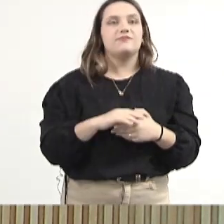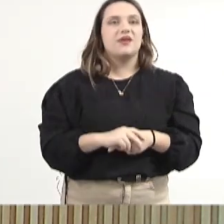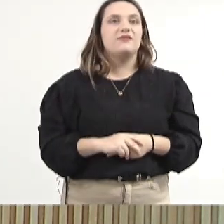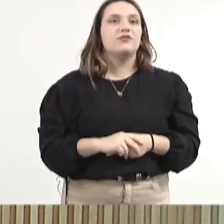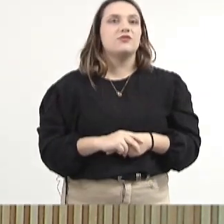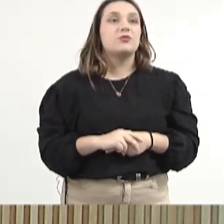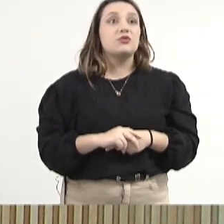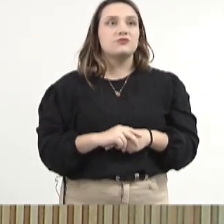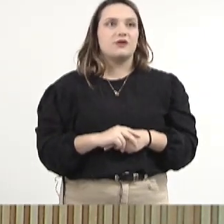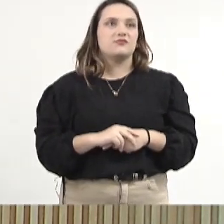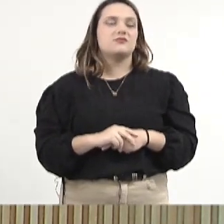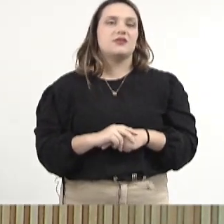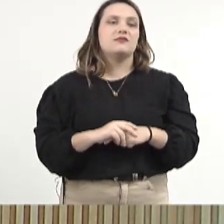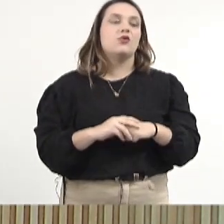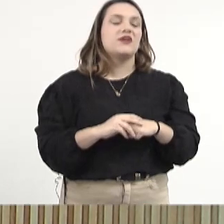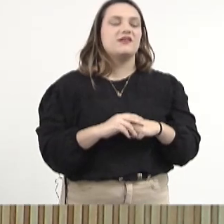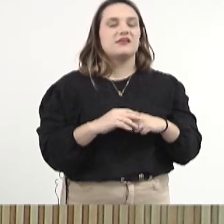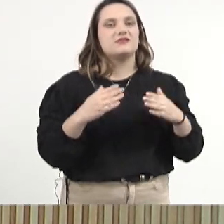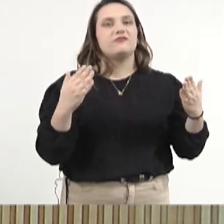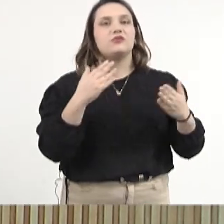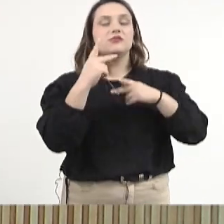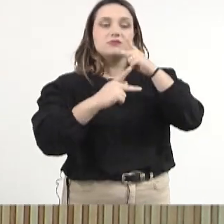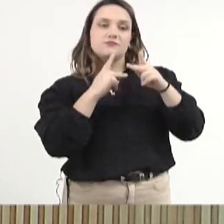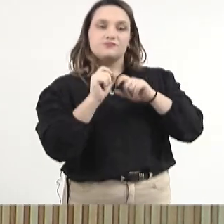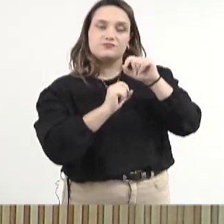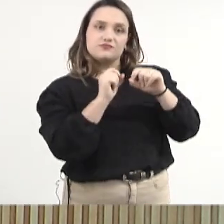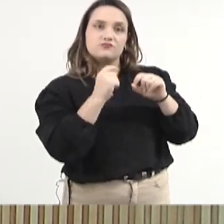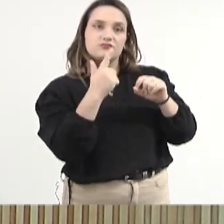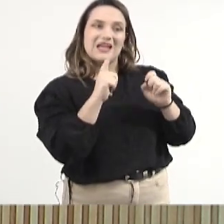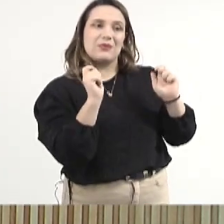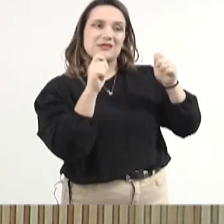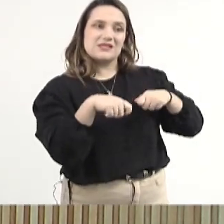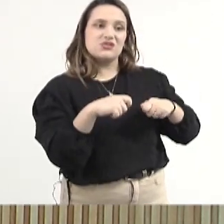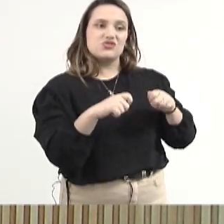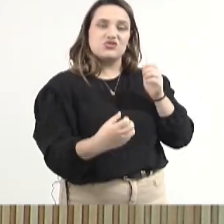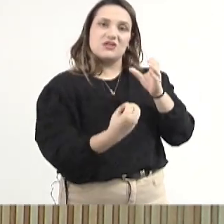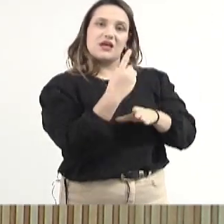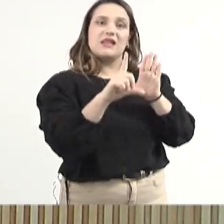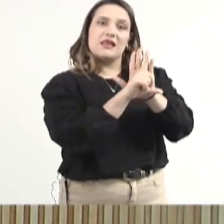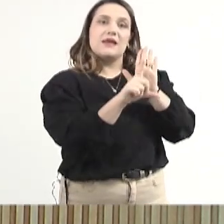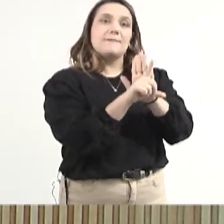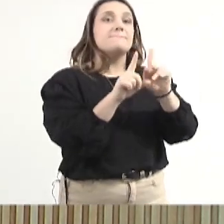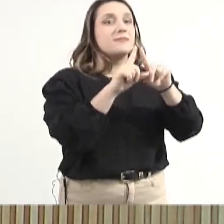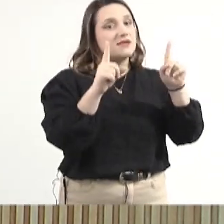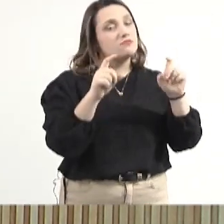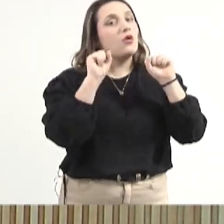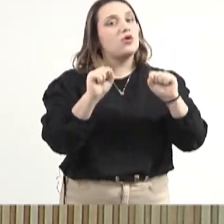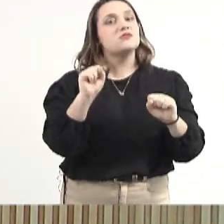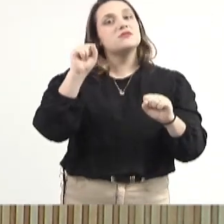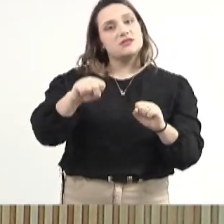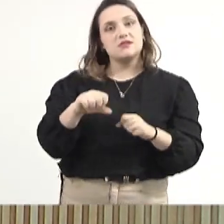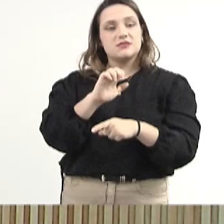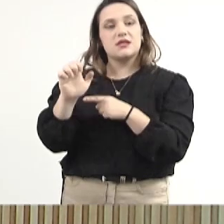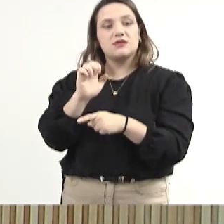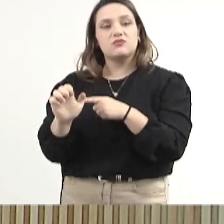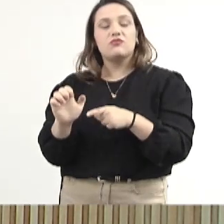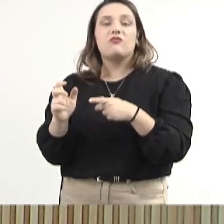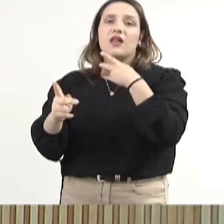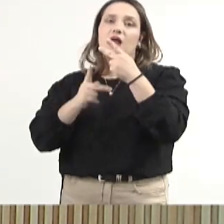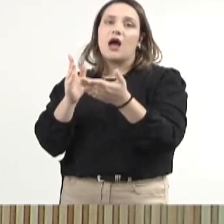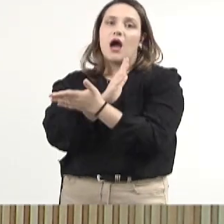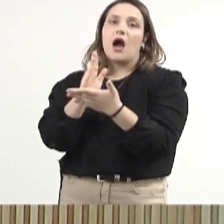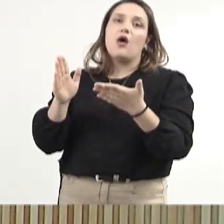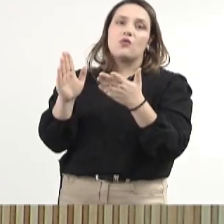os estados, né, que já não têm muita capacidade de legislar, porque a maioria das normas são federais, mas permite que os estados possam deliberar sobre